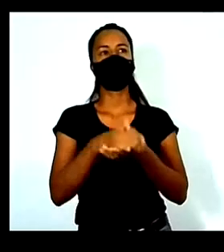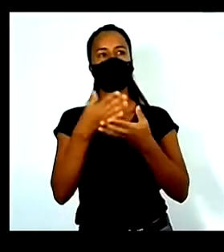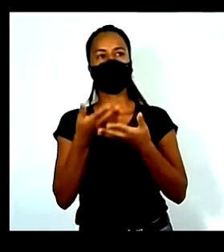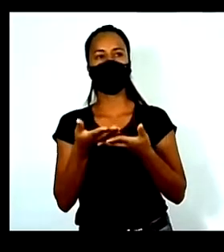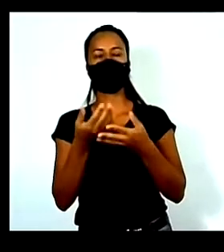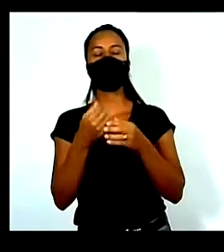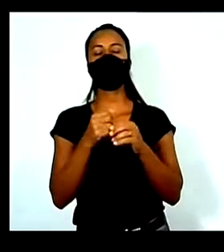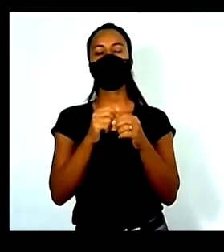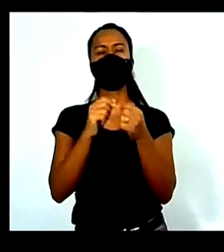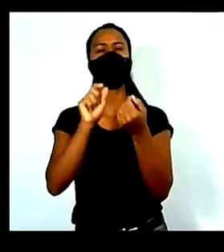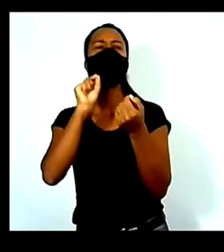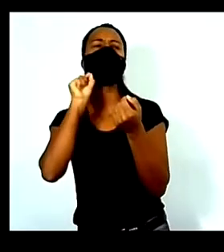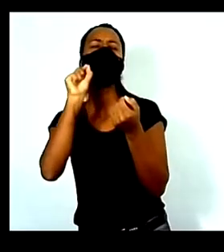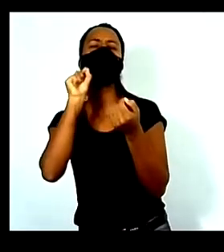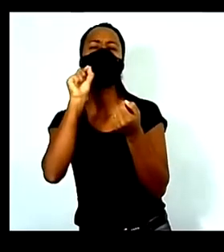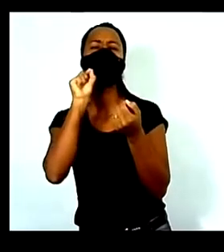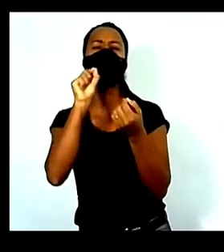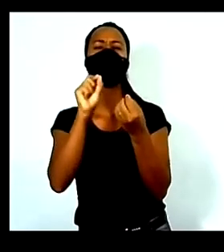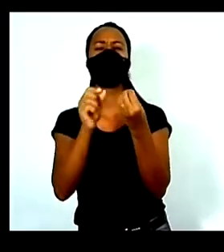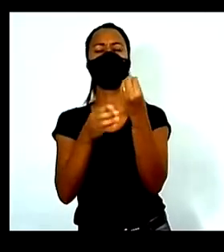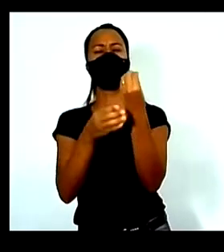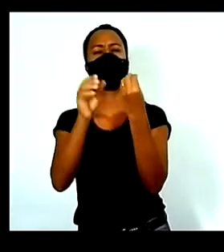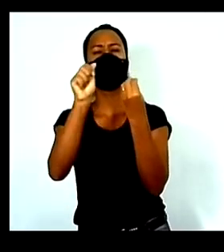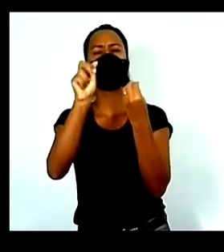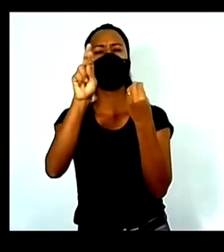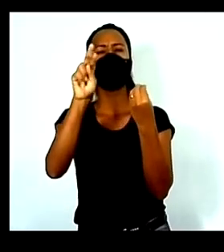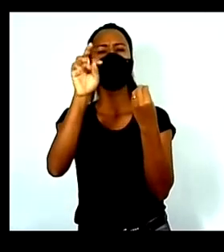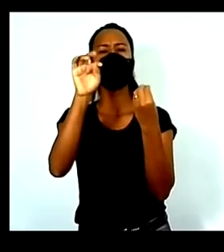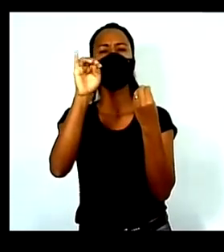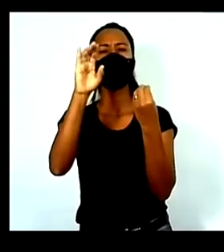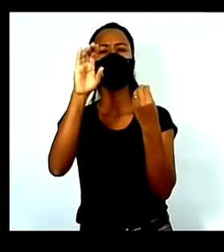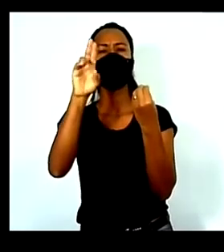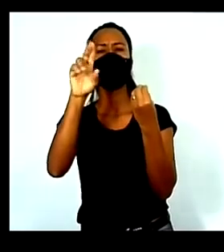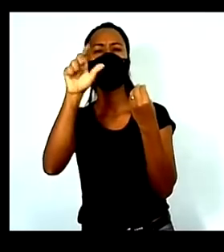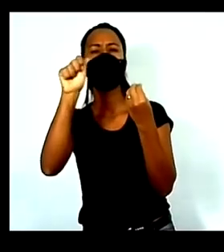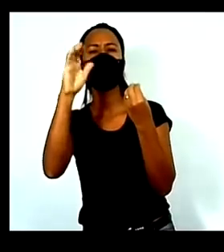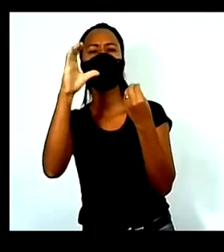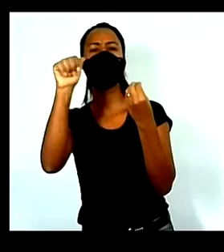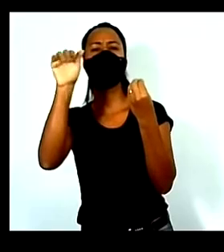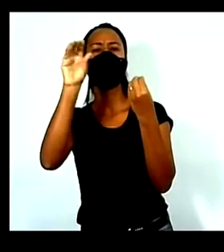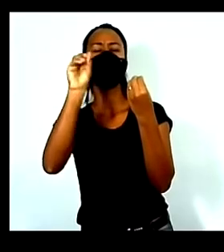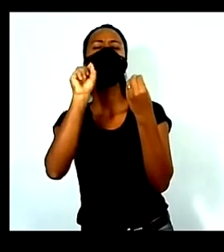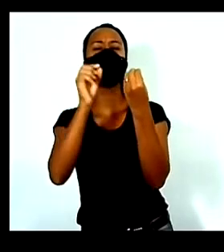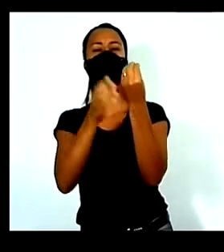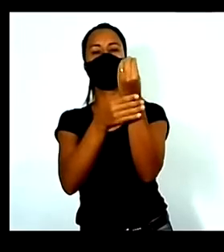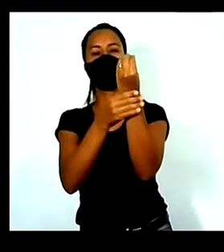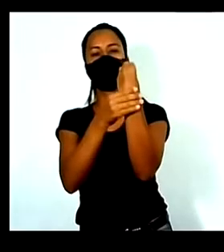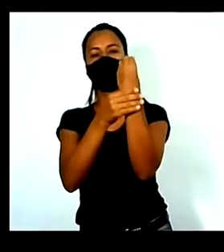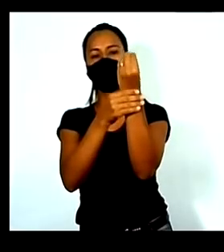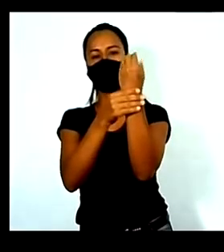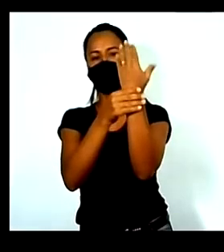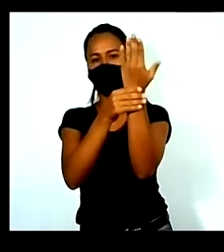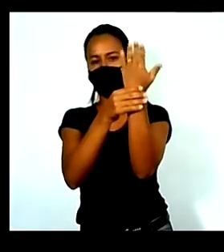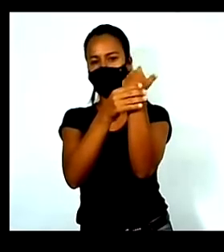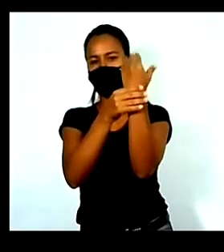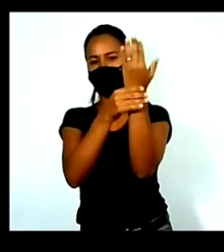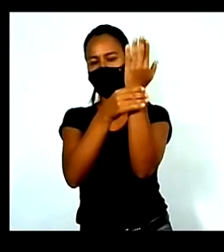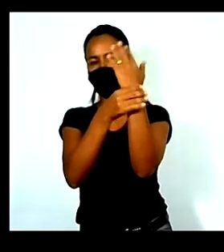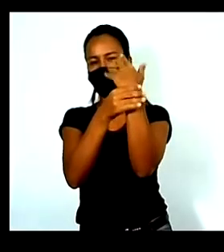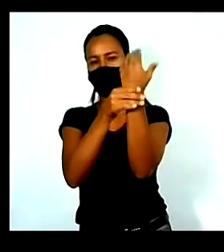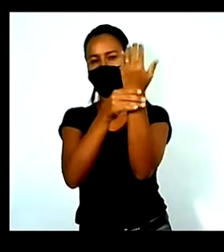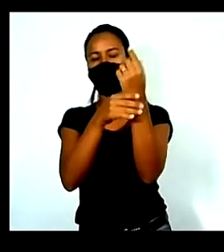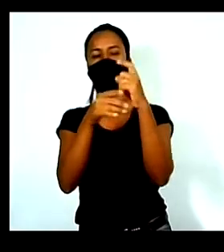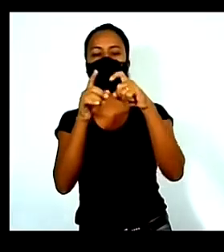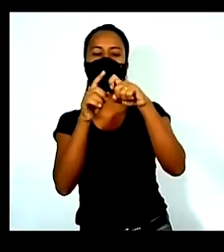Articulações ou juntas. O que é uma articulação? Para que serve? Então, a articulação é o local onde tem dois ou